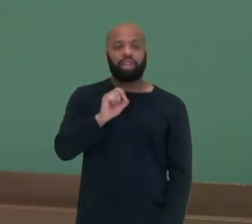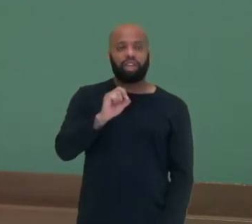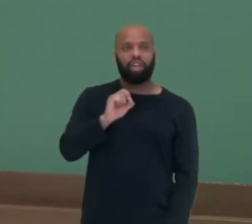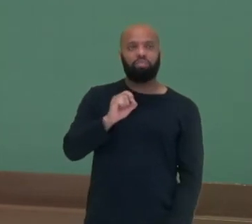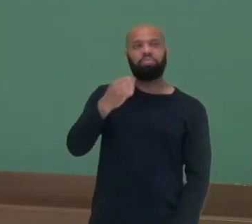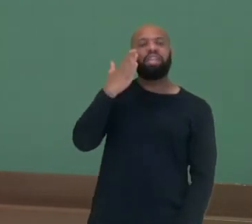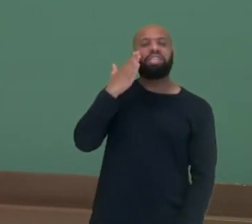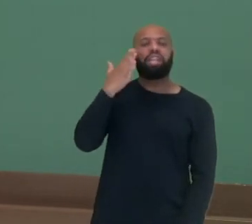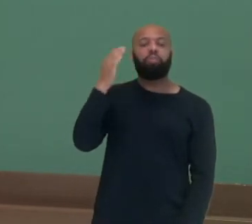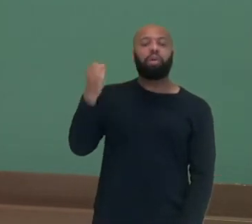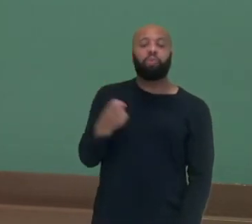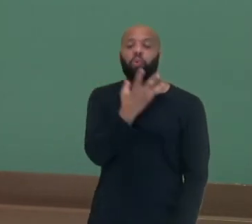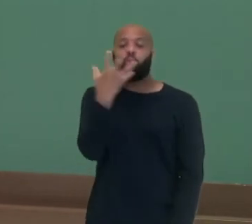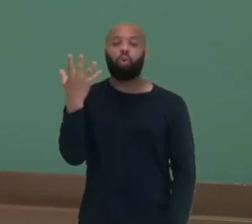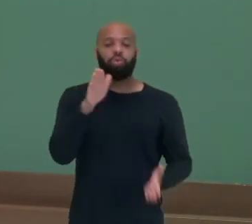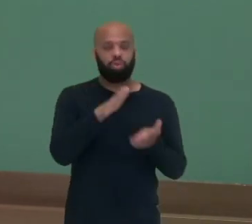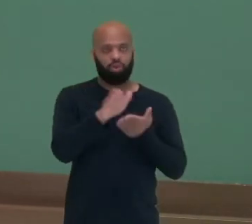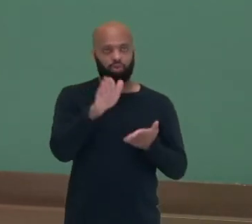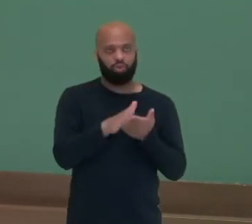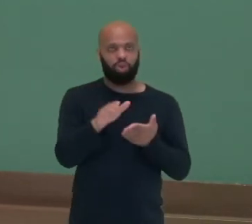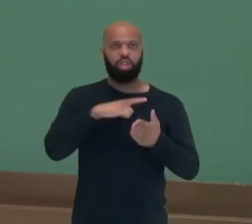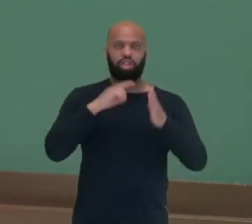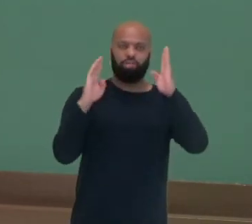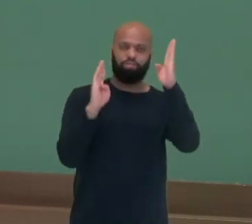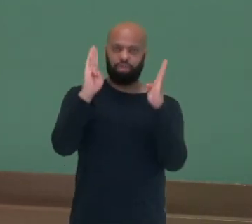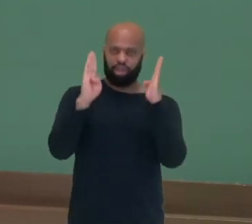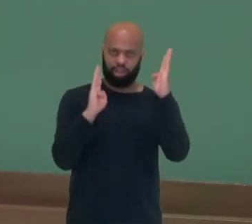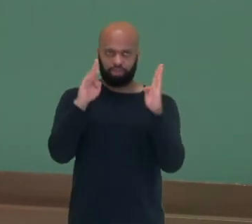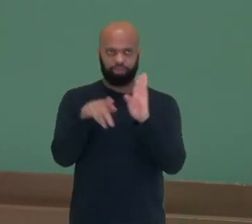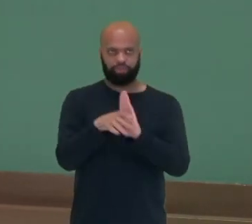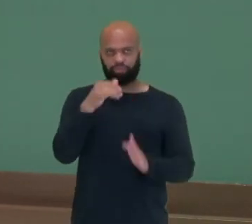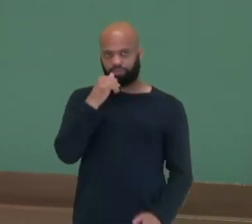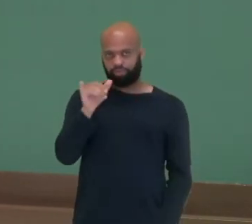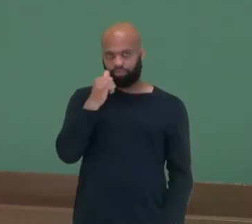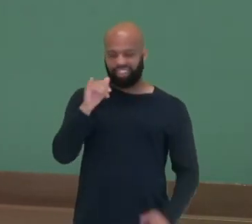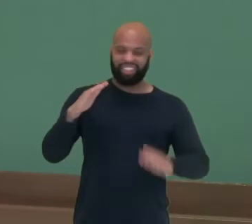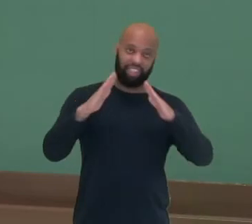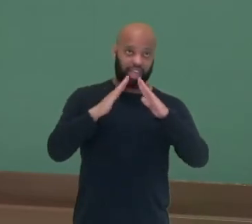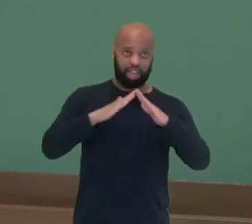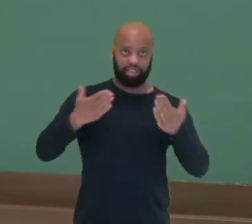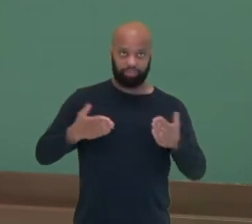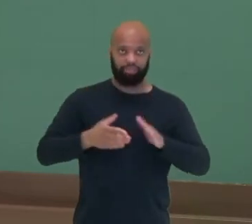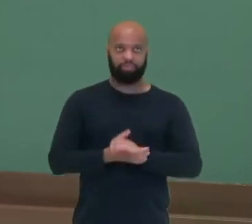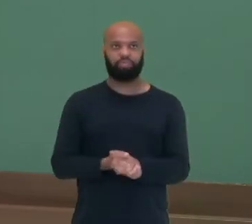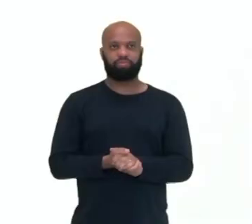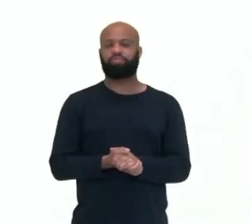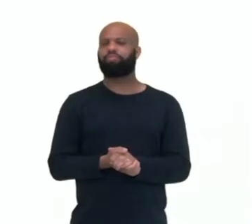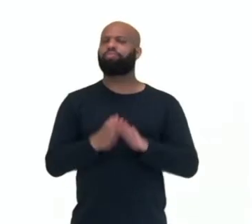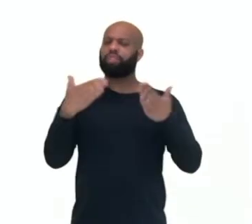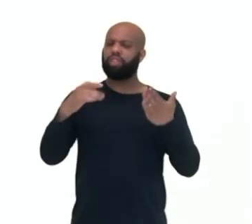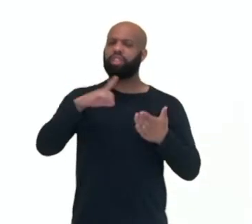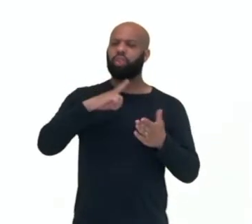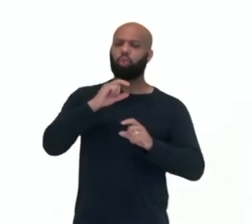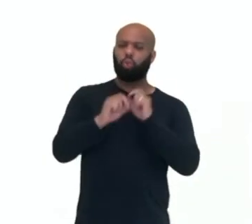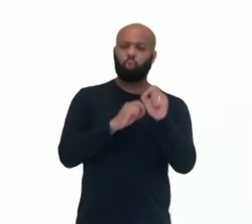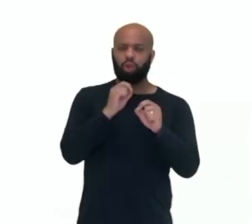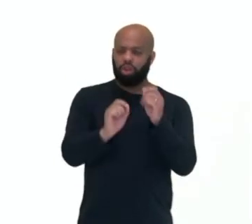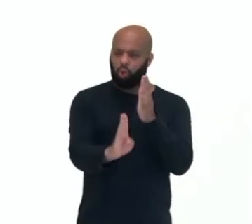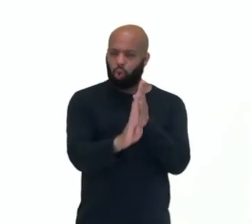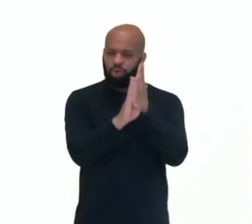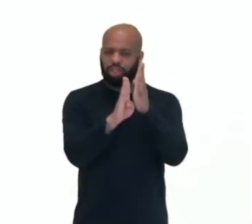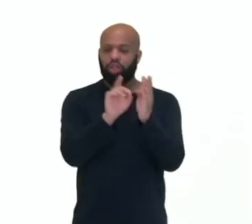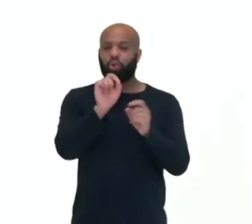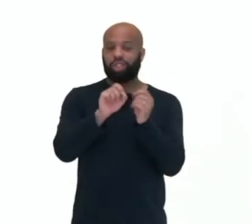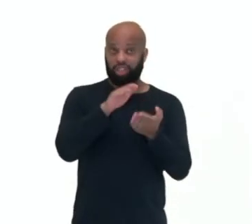foi consumido num período de tempo de energia elétrica de uma casa, por exemplo. A medição feita pelo relógio de